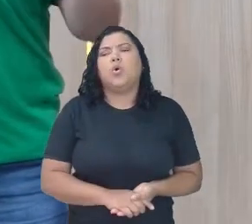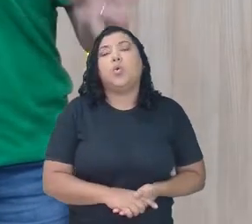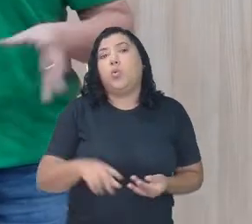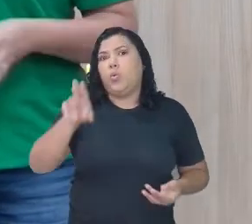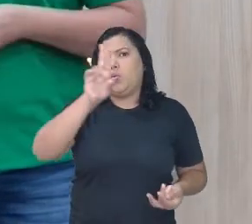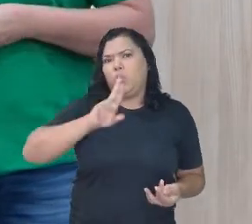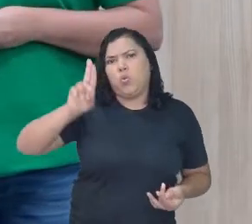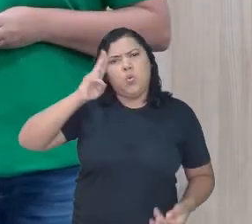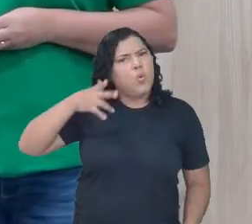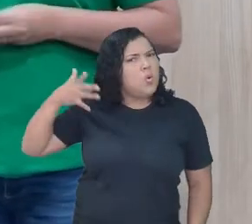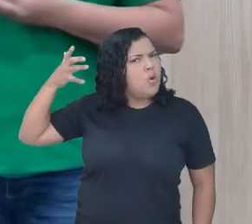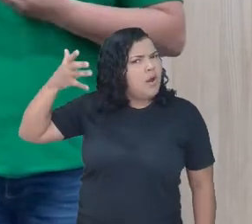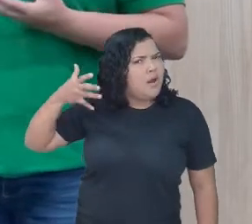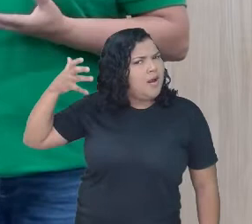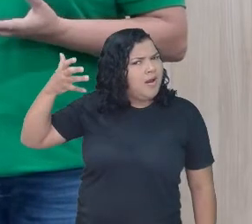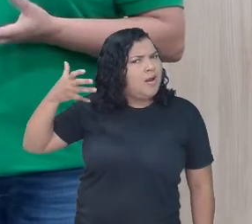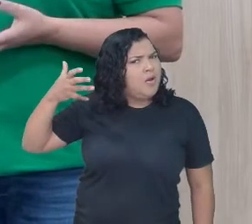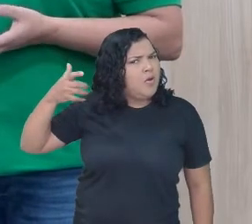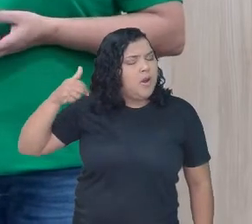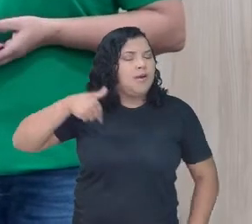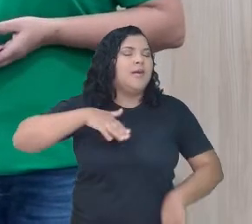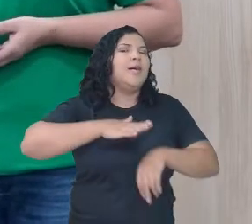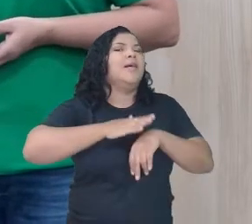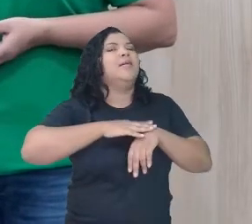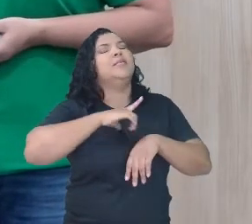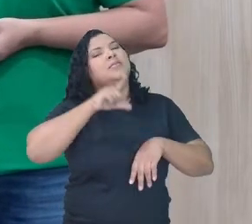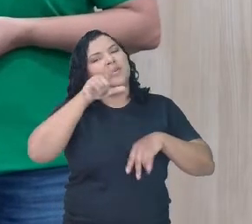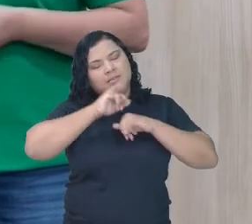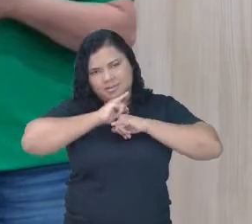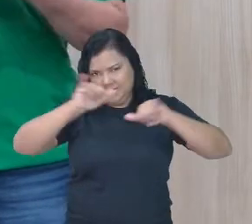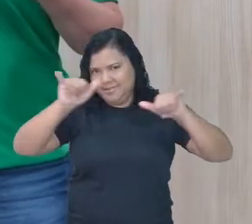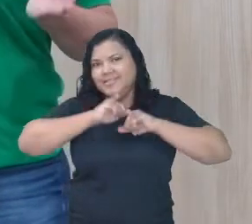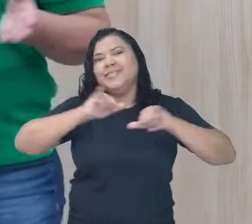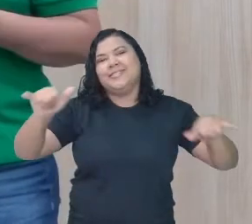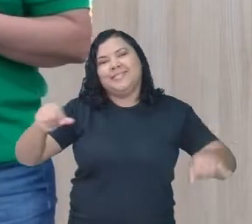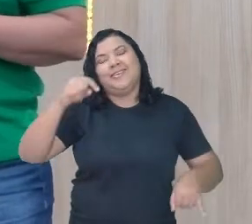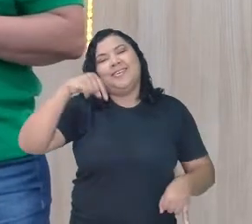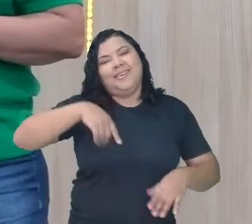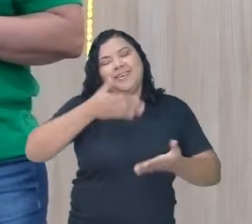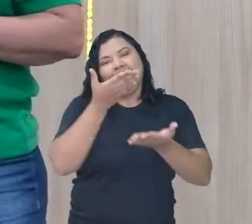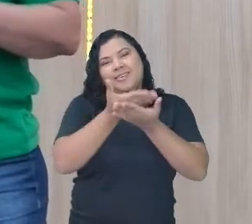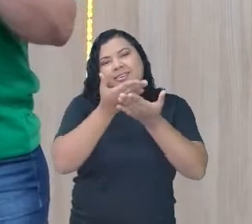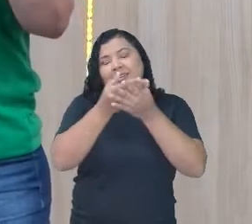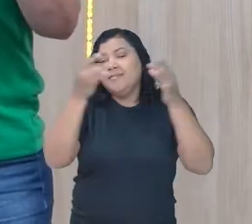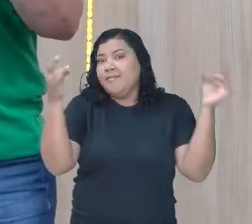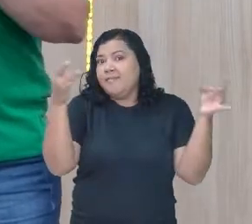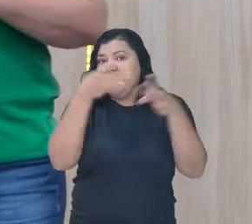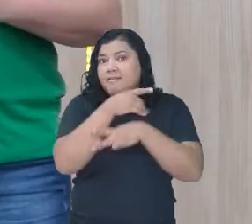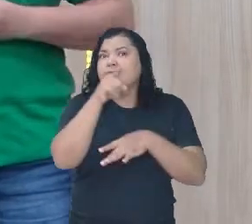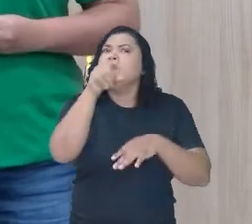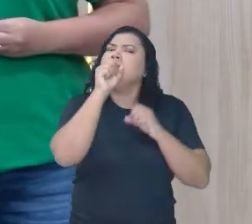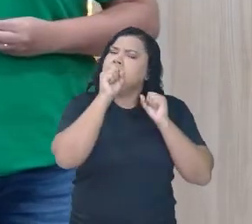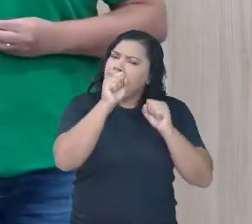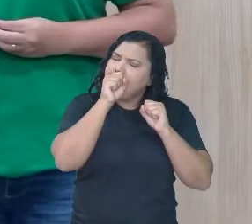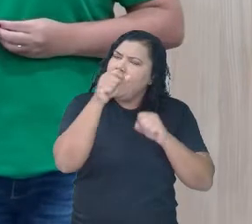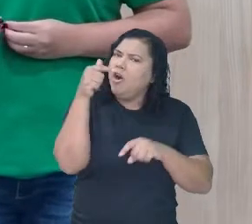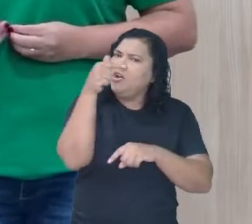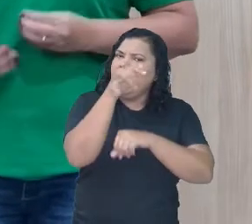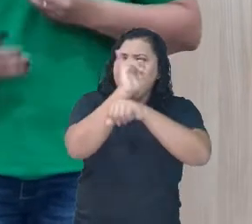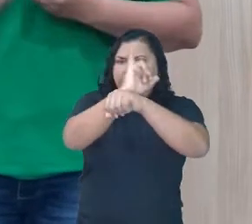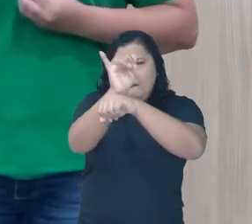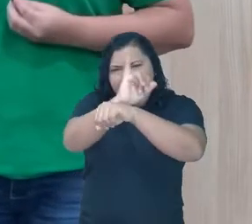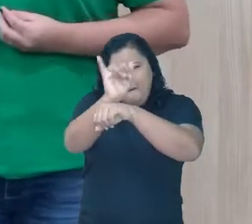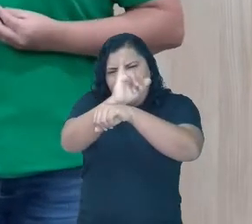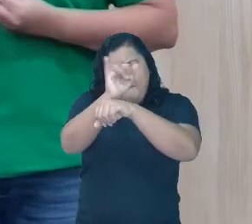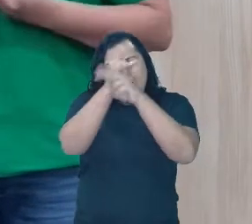O uso do rádio? Nessa aula você tem essa informação. A aula vai acabar, só que você pode ir lá no